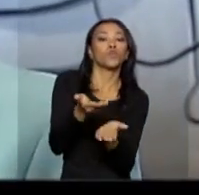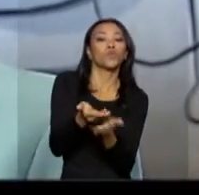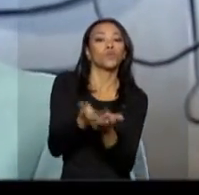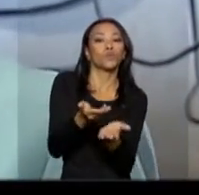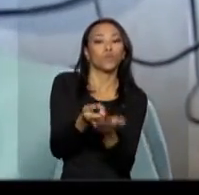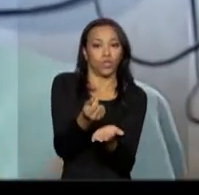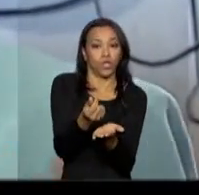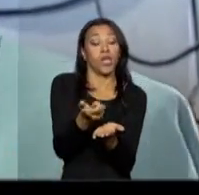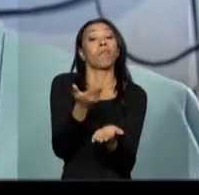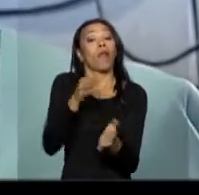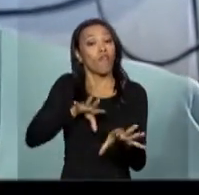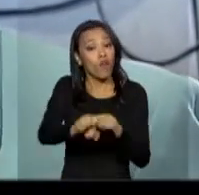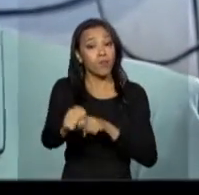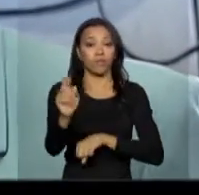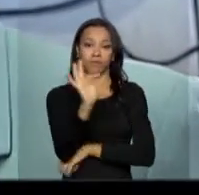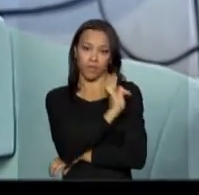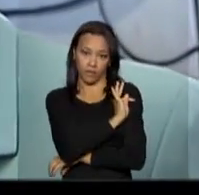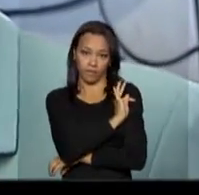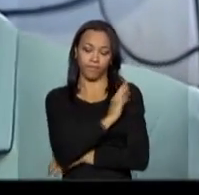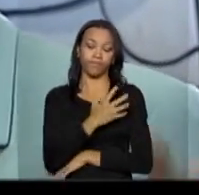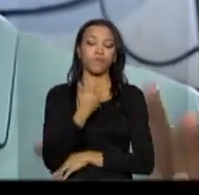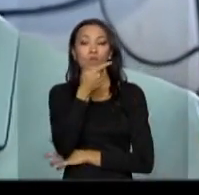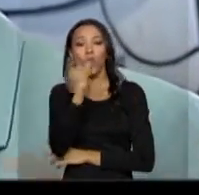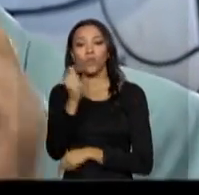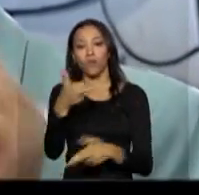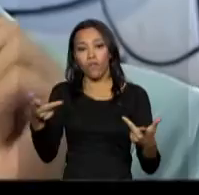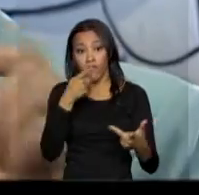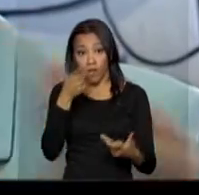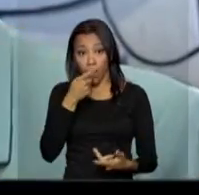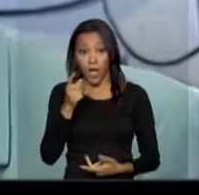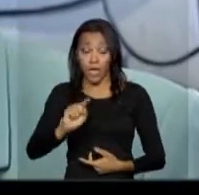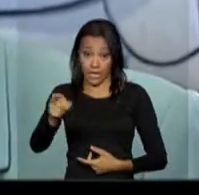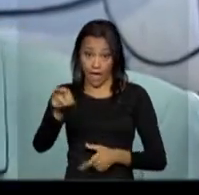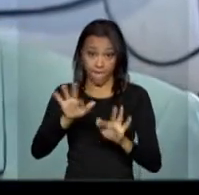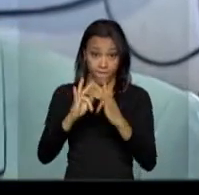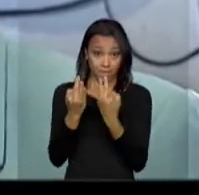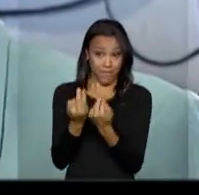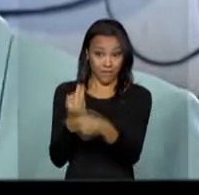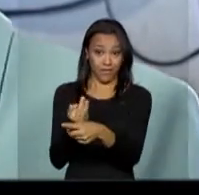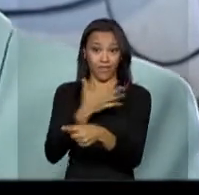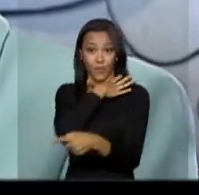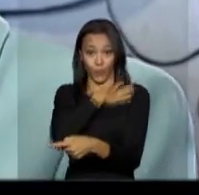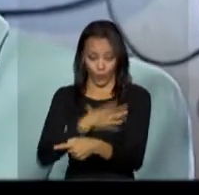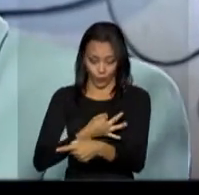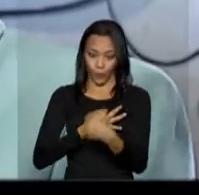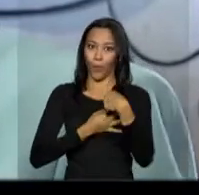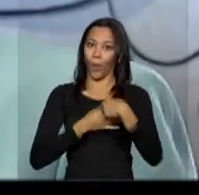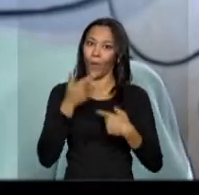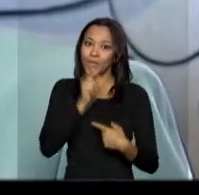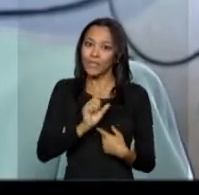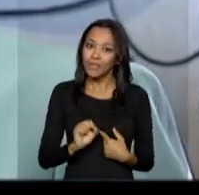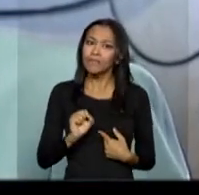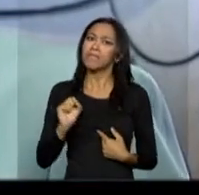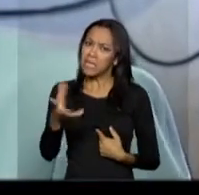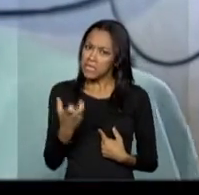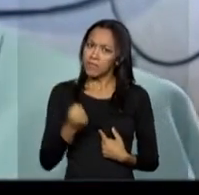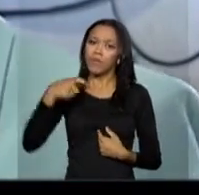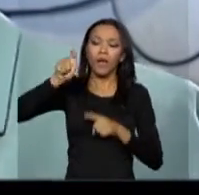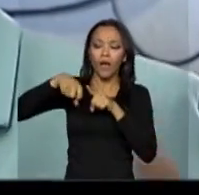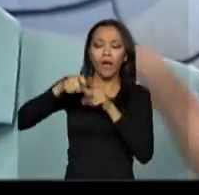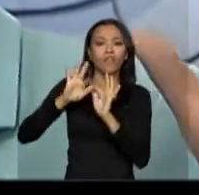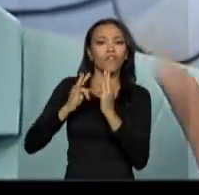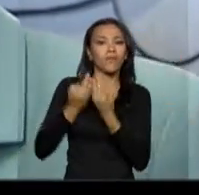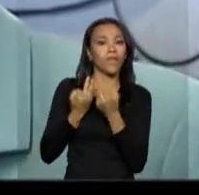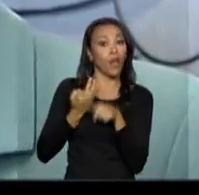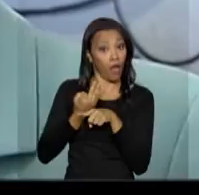técnica. Gostaria de destacar que a família de um dos medalhistas de ouro recebia também o Bolsa Família,